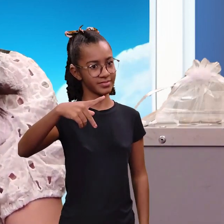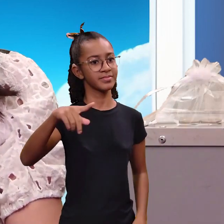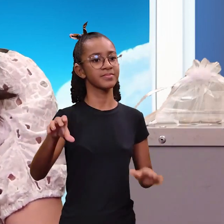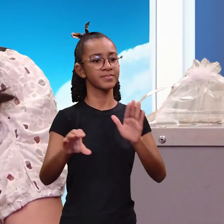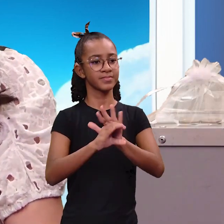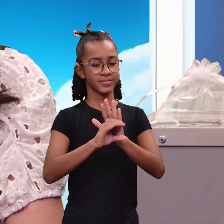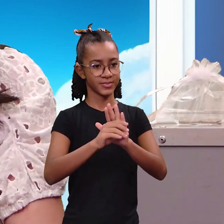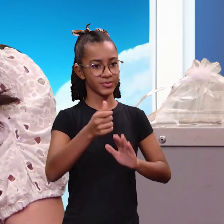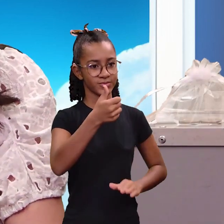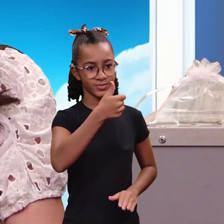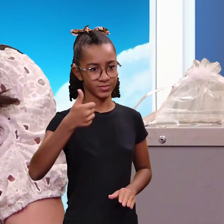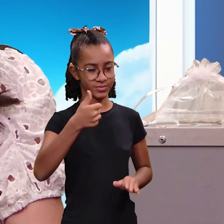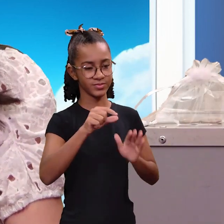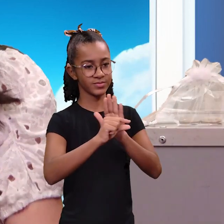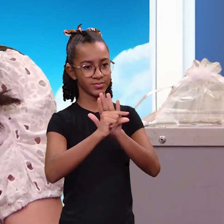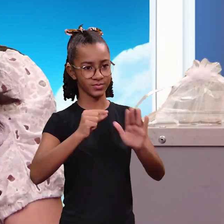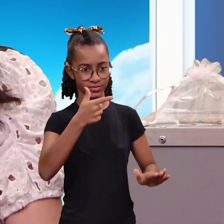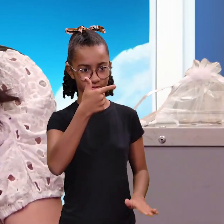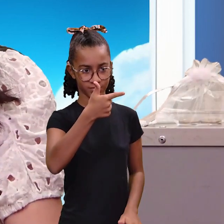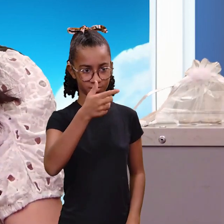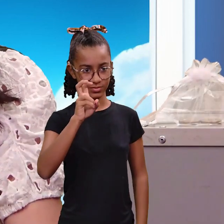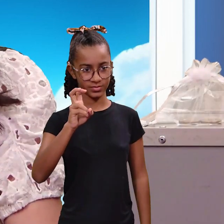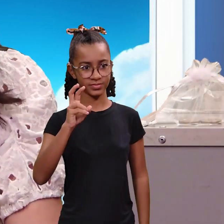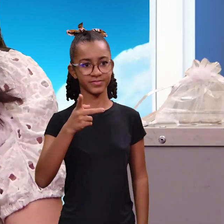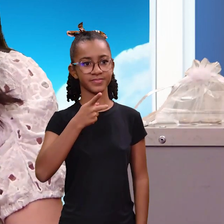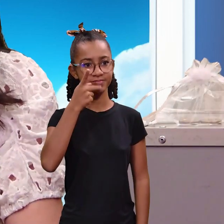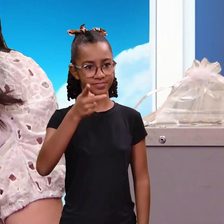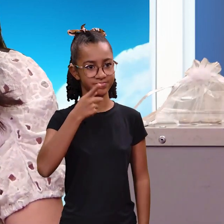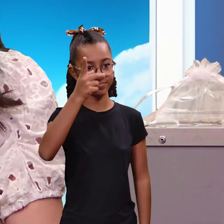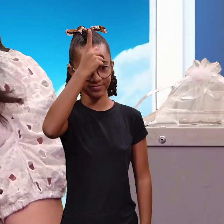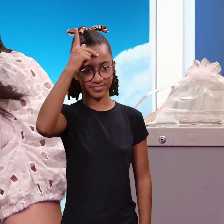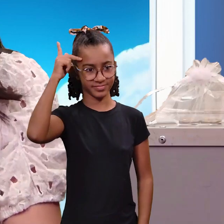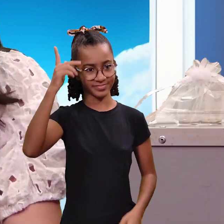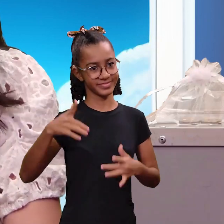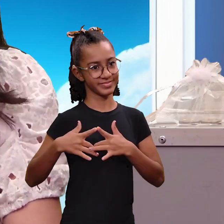memorizar o versículo em Provérbios 11, 25, que diz